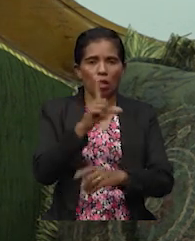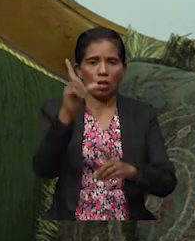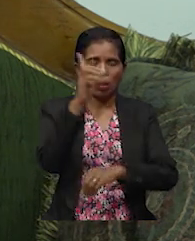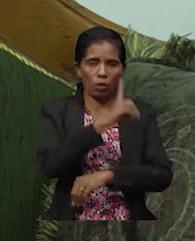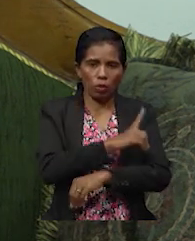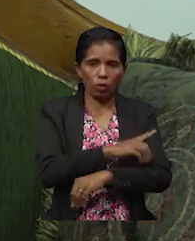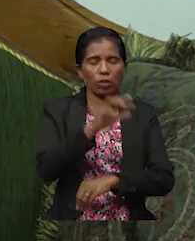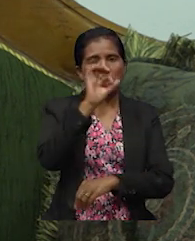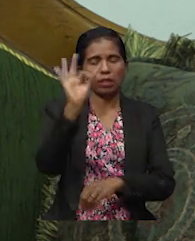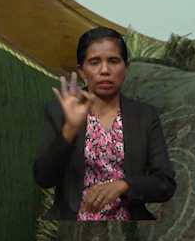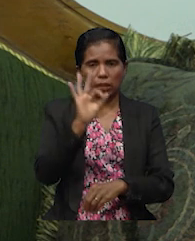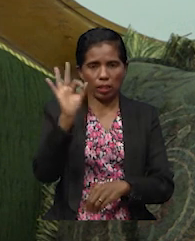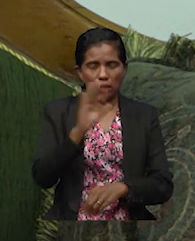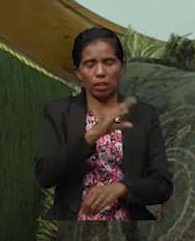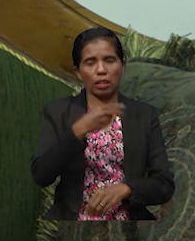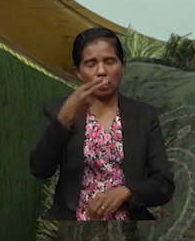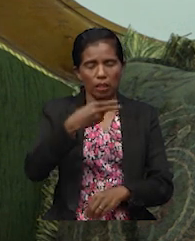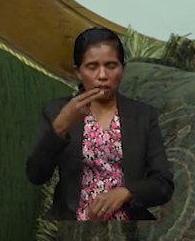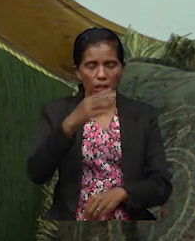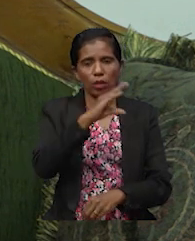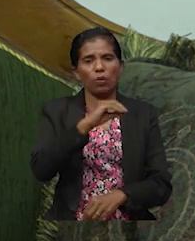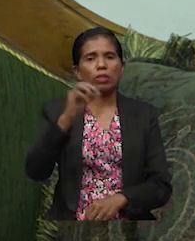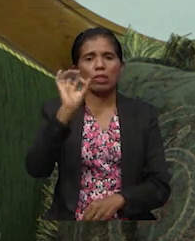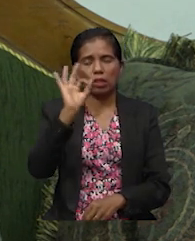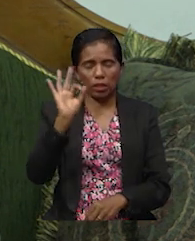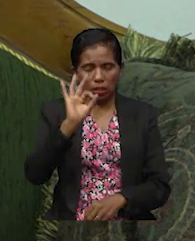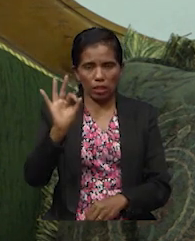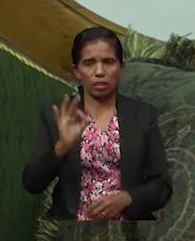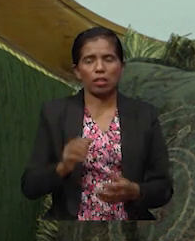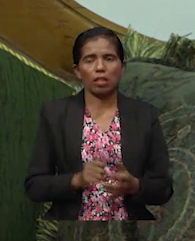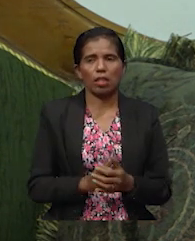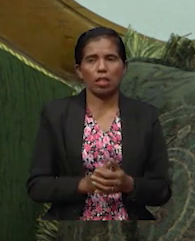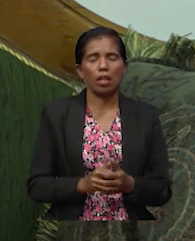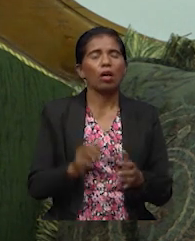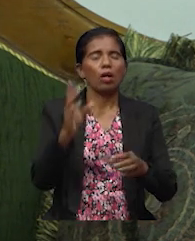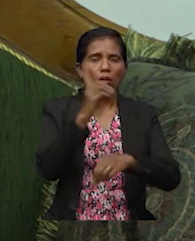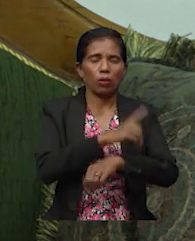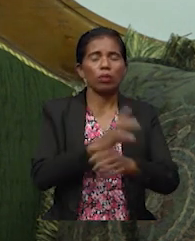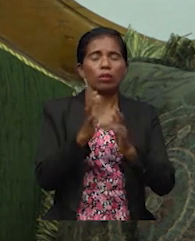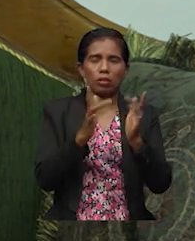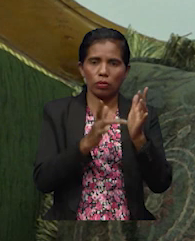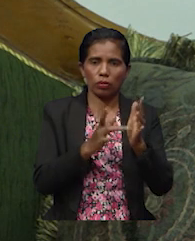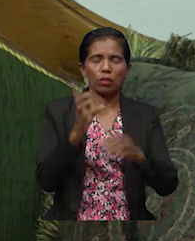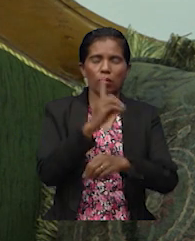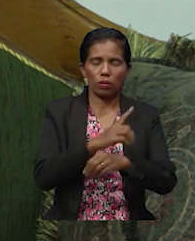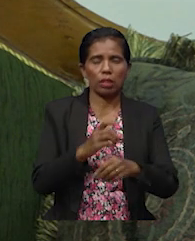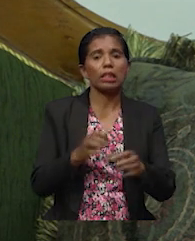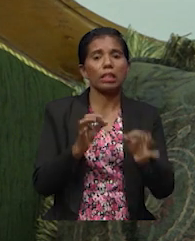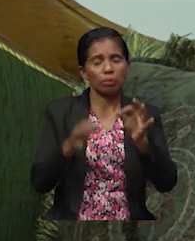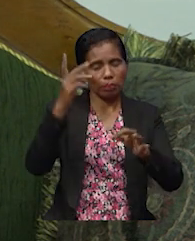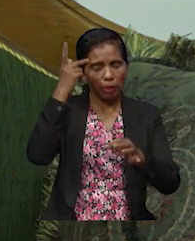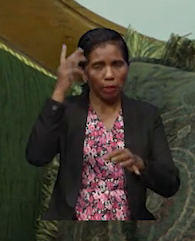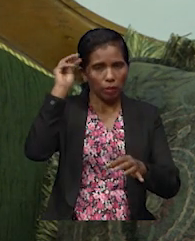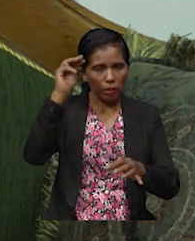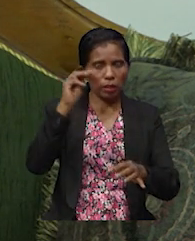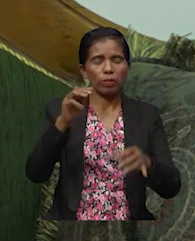sexta-feira, quinta ou sexta, Semana Santa, né? Se primeiro-ministro decreta boa Roma, ou não, né? Se há tu irmã idane.